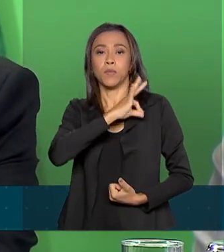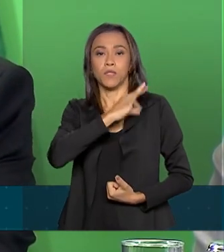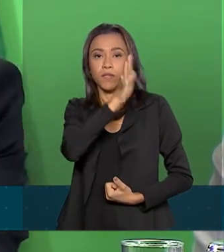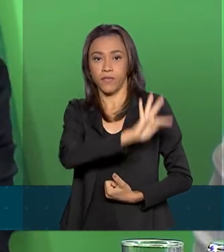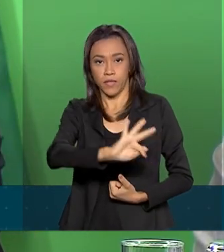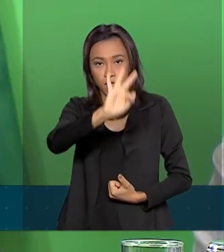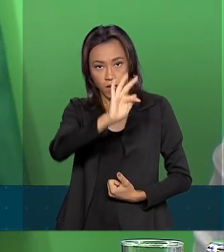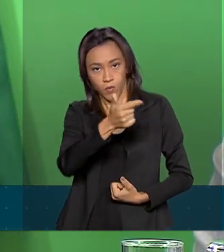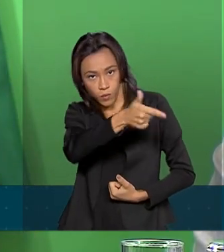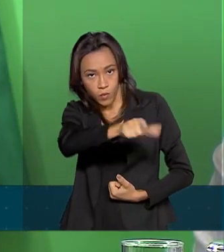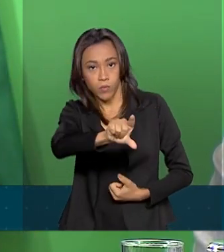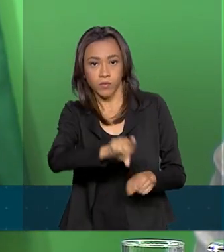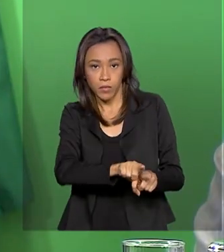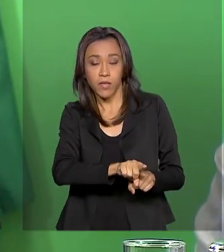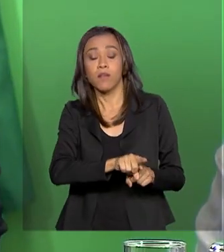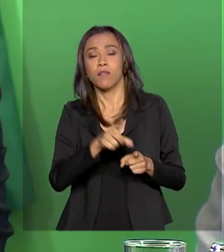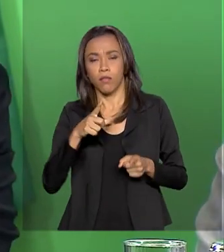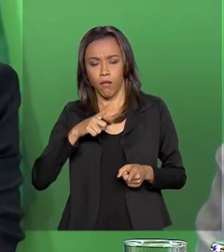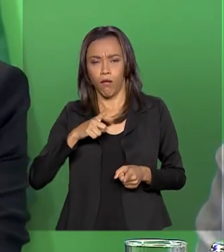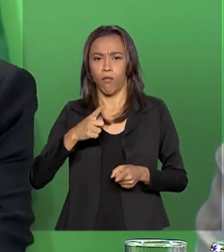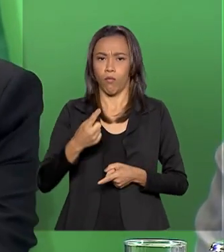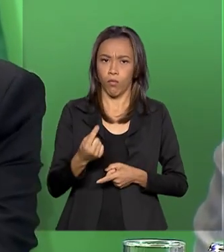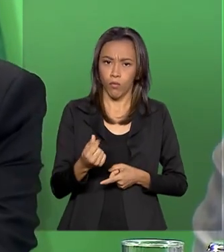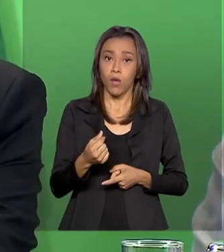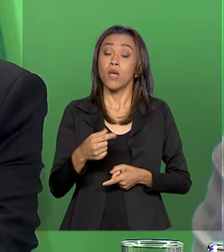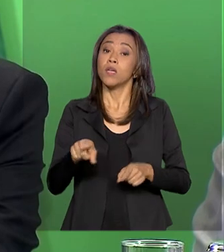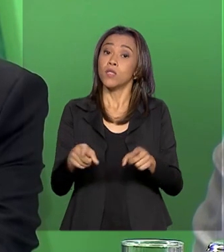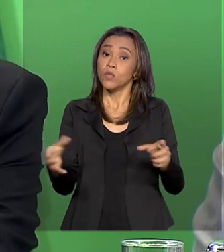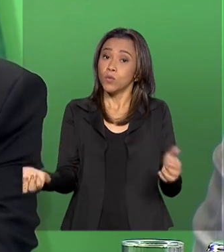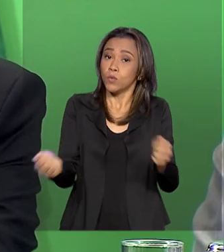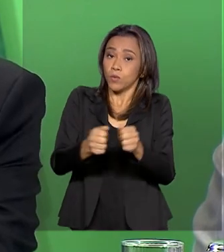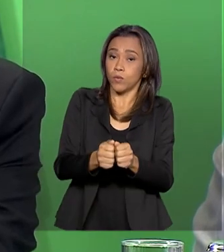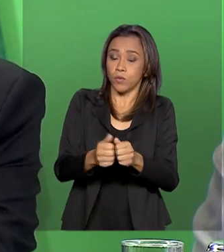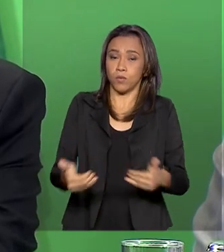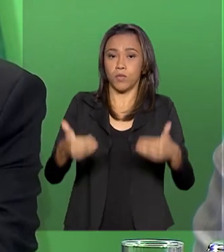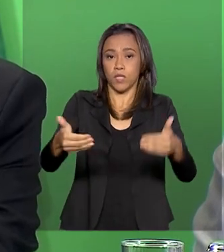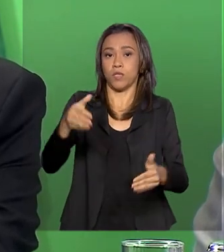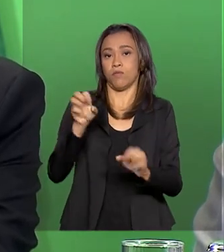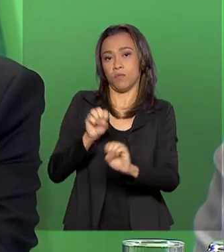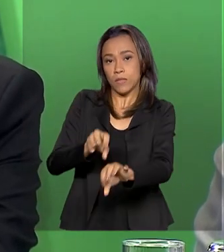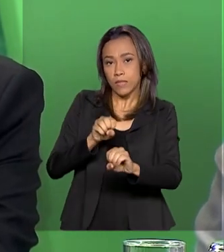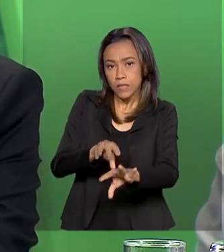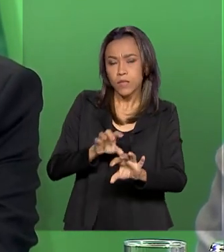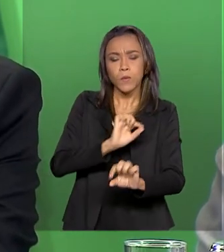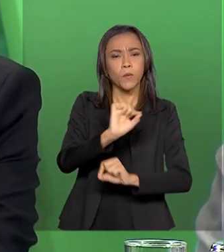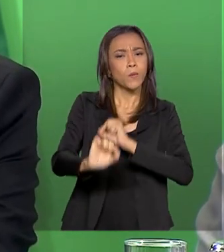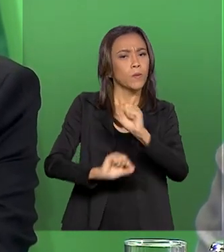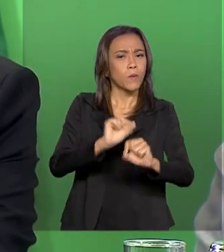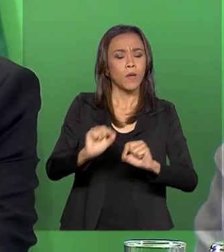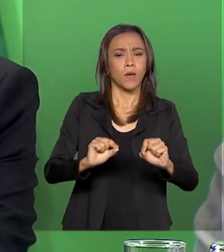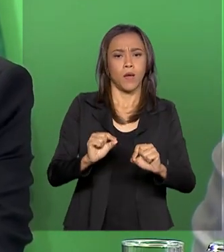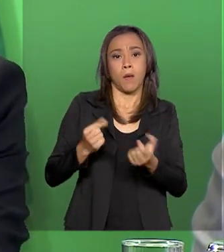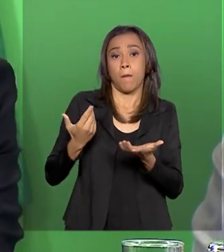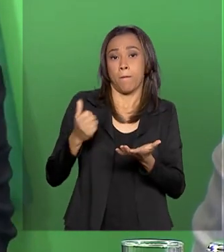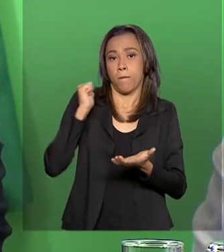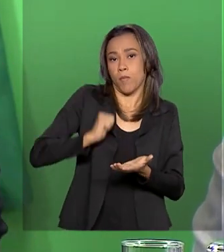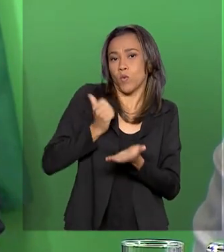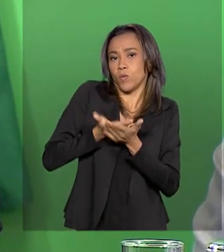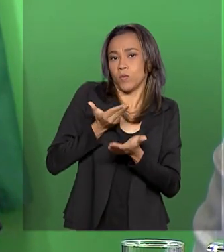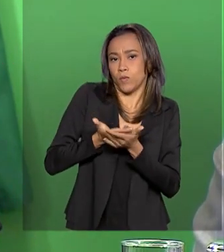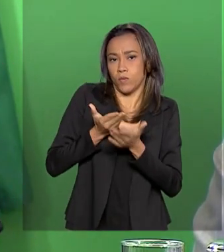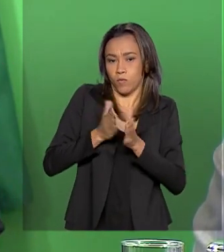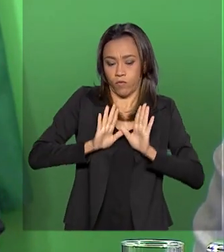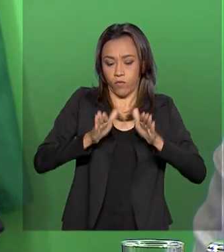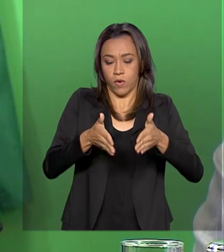disponibilizam recursos ao Ministério da Educação, para bolsas de estudos relacionados a essa área, além de